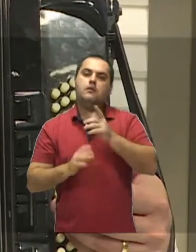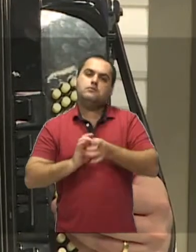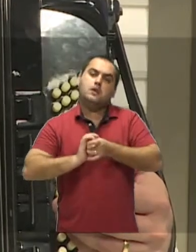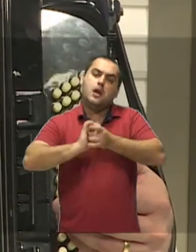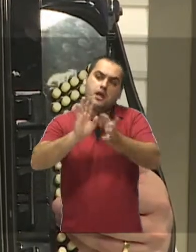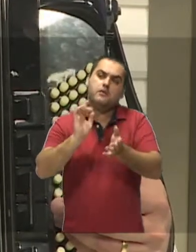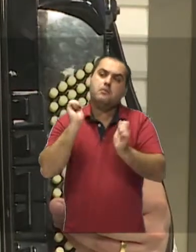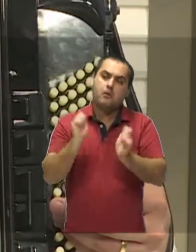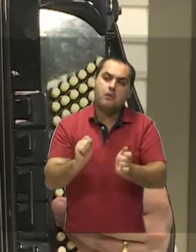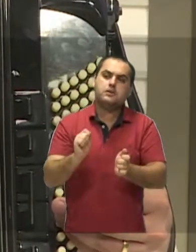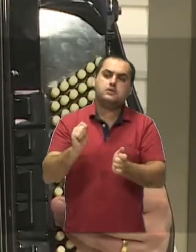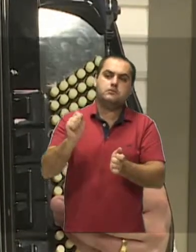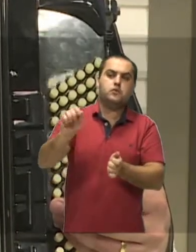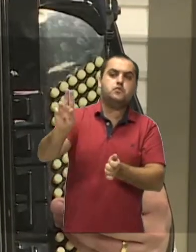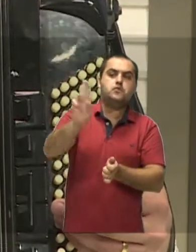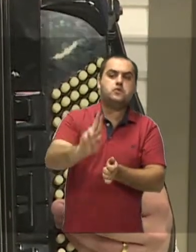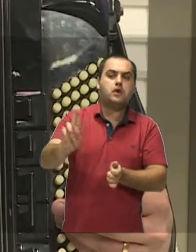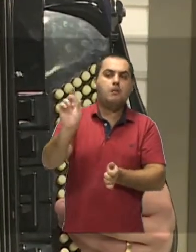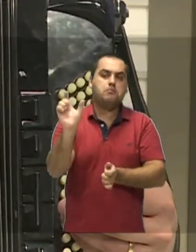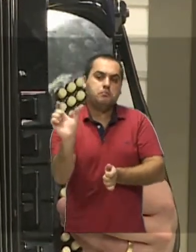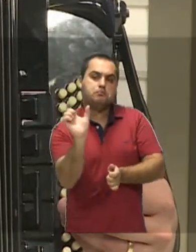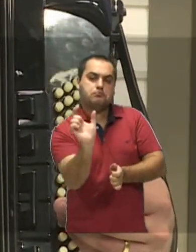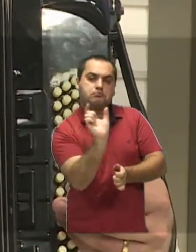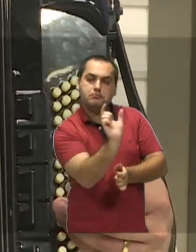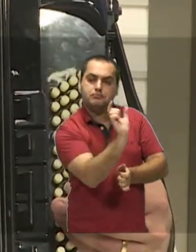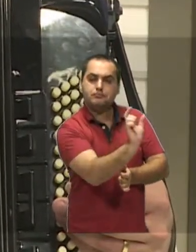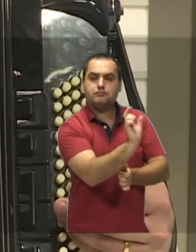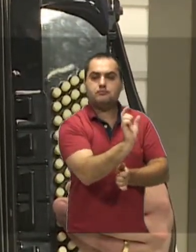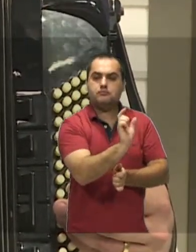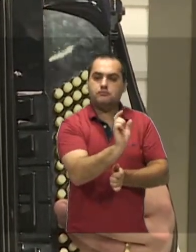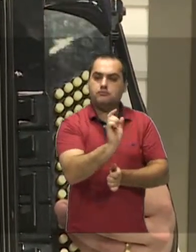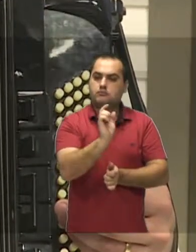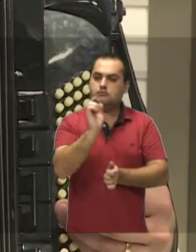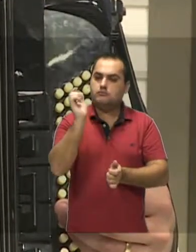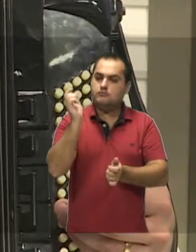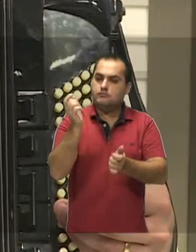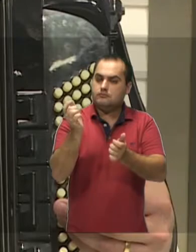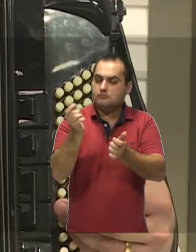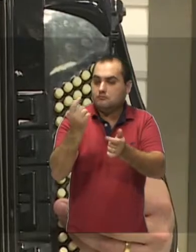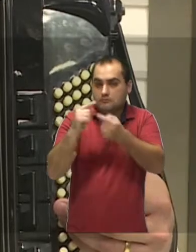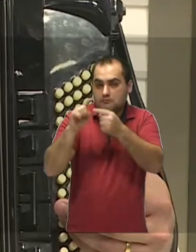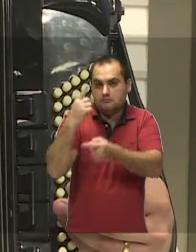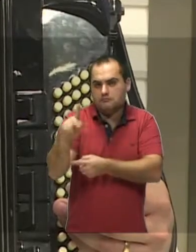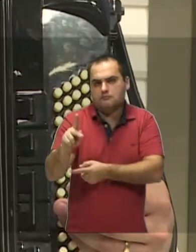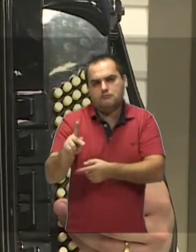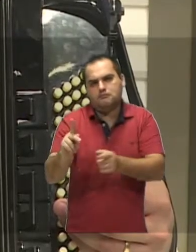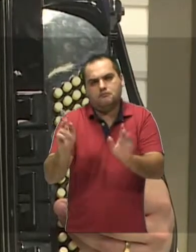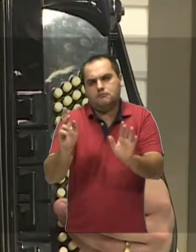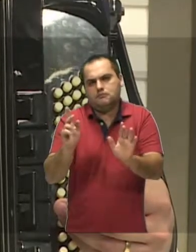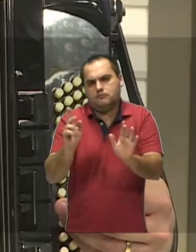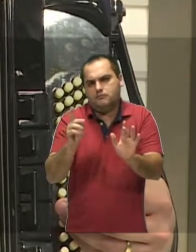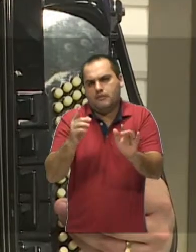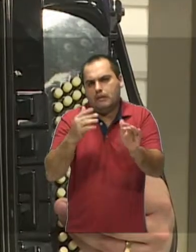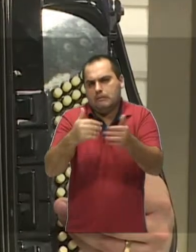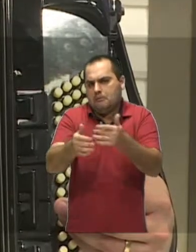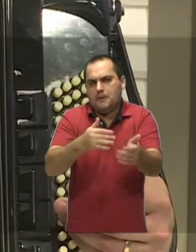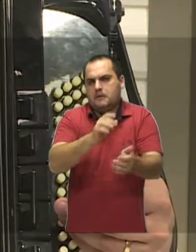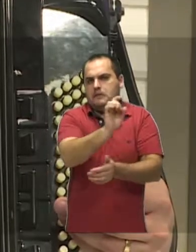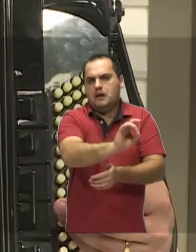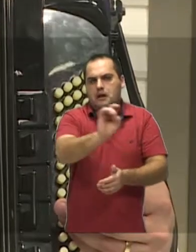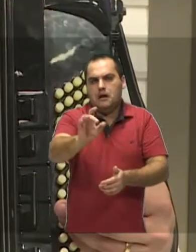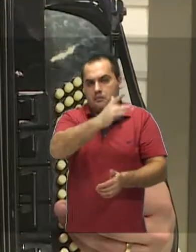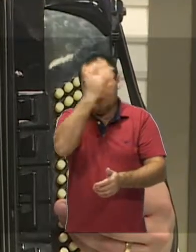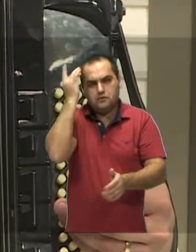você imprimir a sua marca em cima da composição deles. Enfim, isso varia bastante, né, de artista para